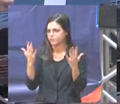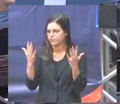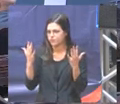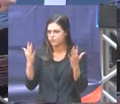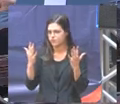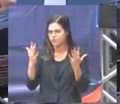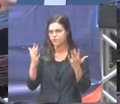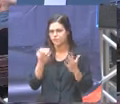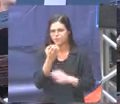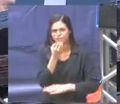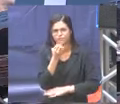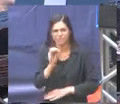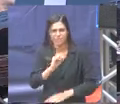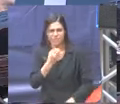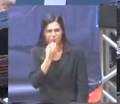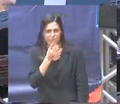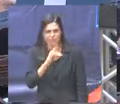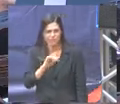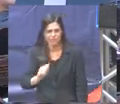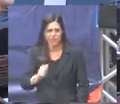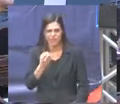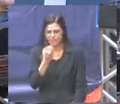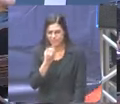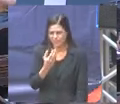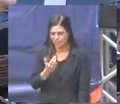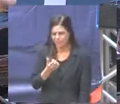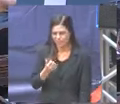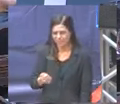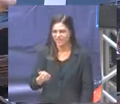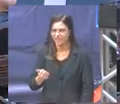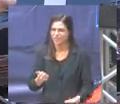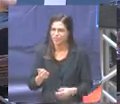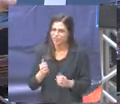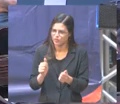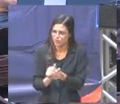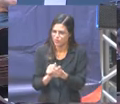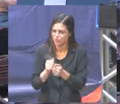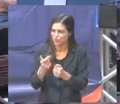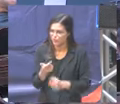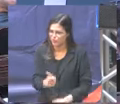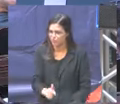Olá, pessoal, bom dia, tudo bem? Novamente juntos aqui para o segundo dia, já agradecendo a